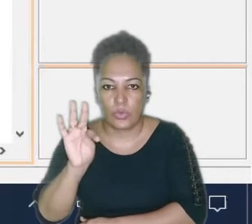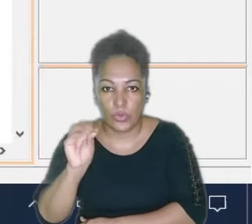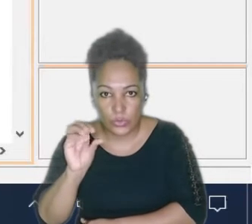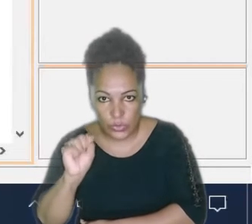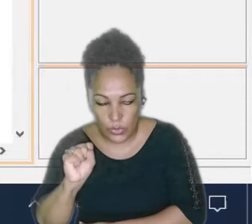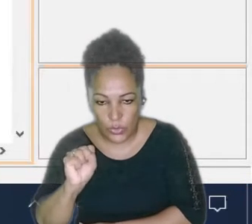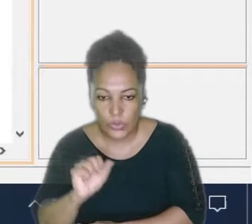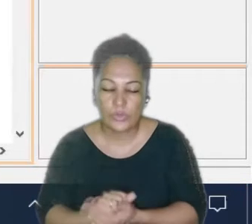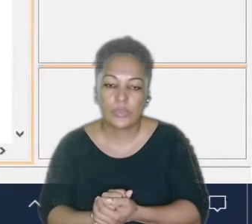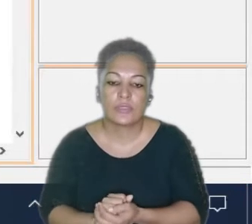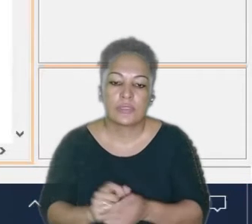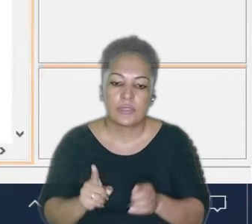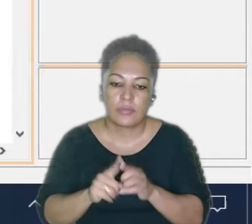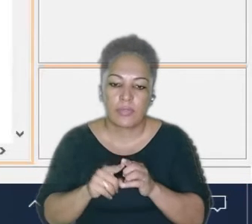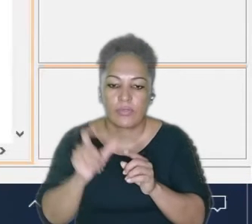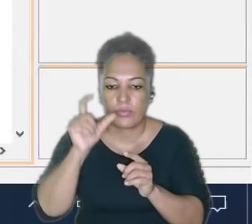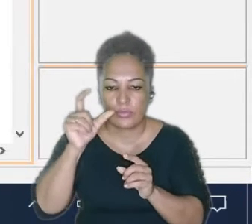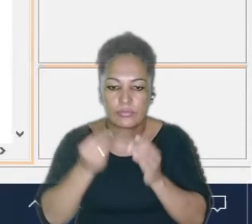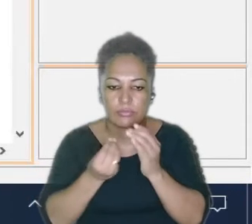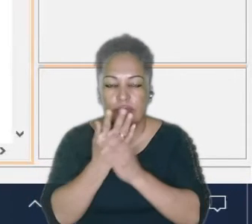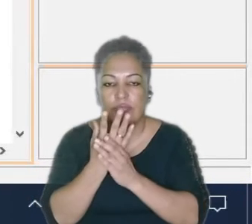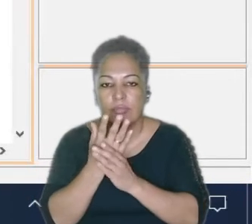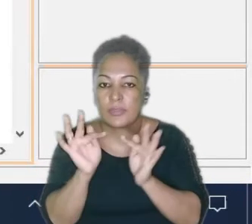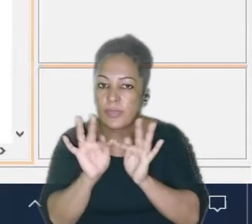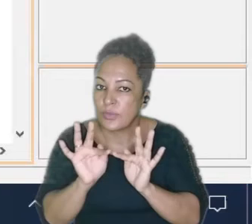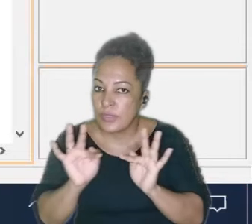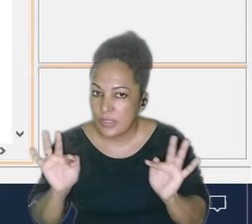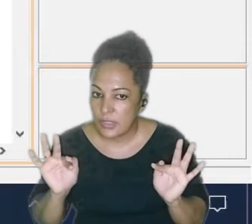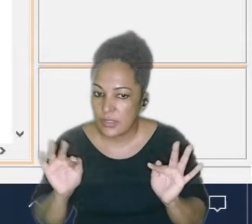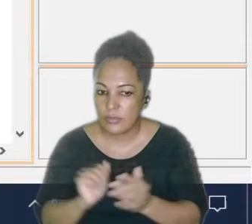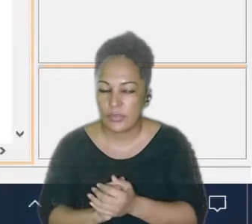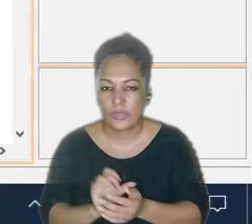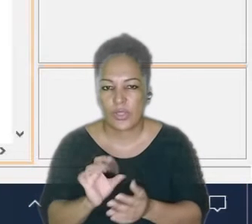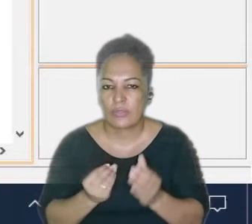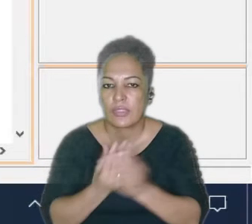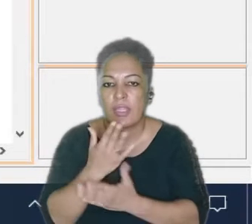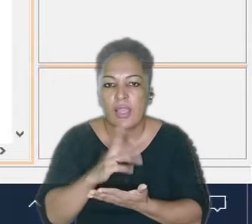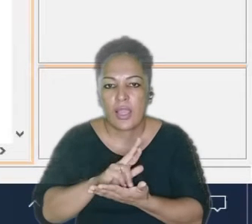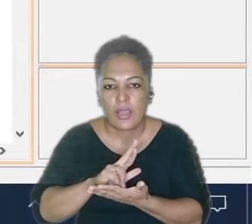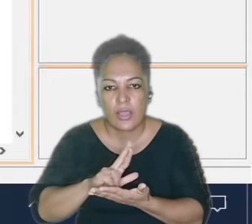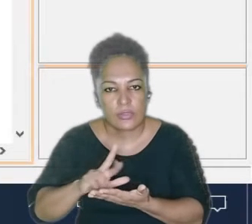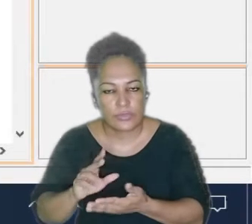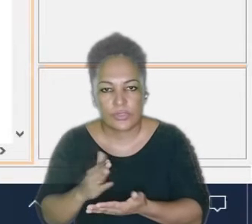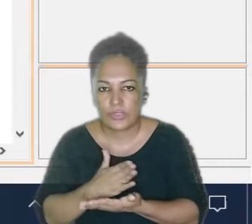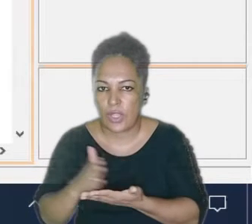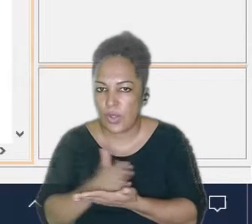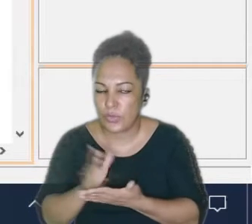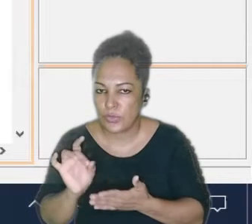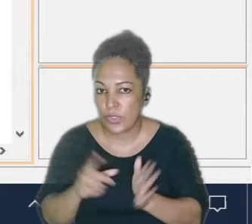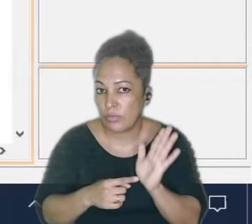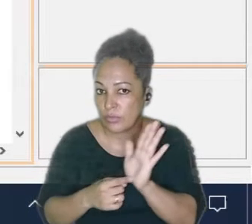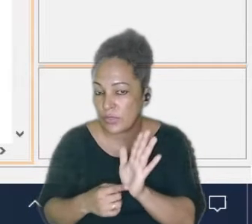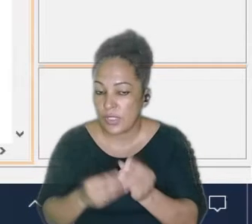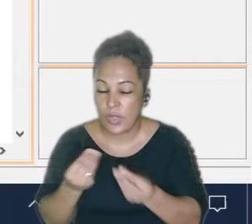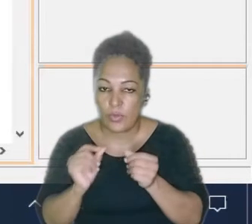precisa. Então, vou criar um atributo identificador e aqui vamos criar os atributos simples, tá bom? Eu vou criar só alguns aqui, que a ideia aqui